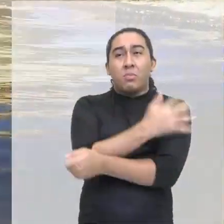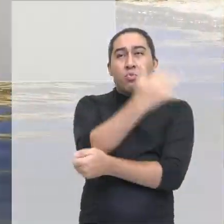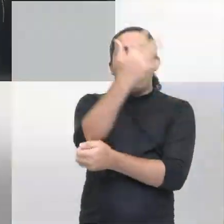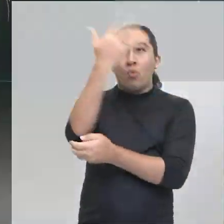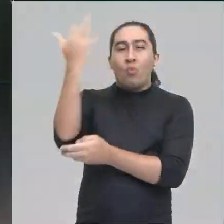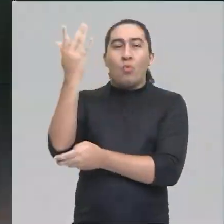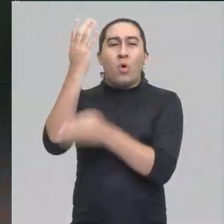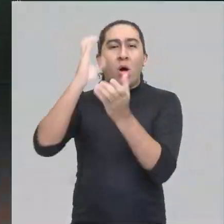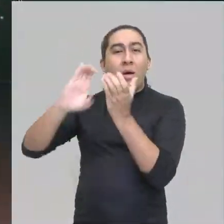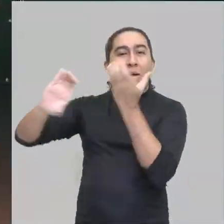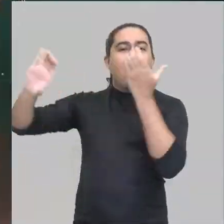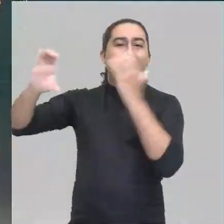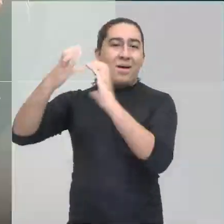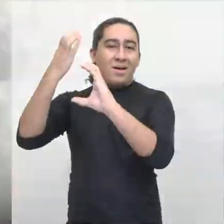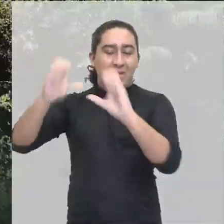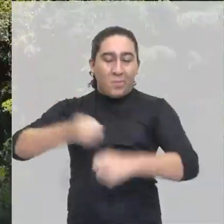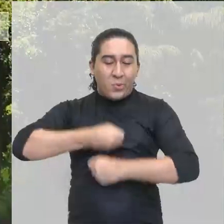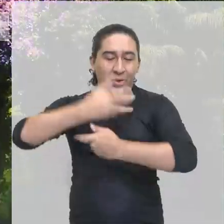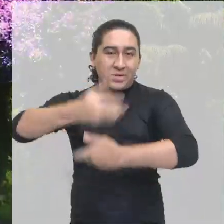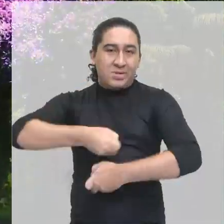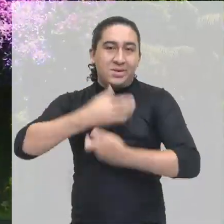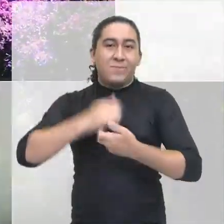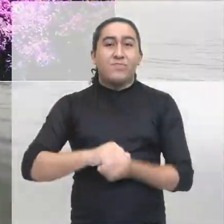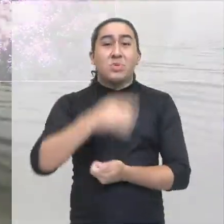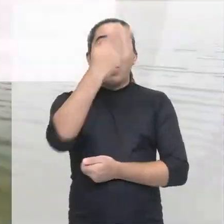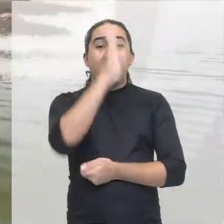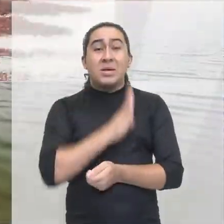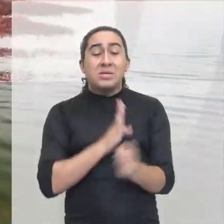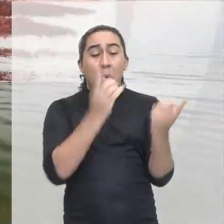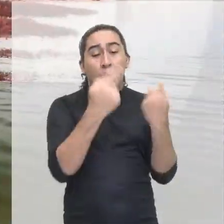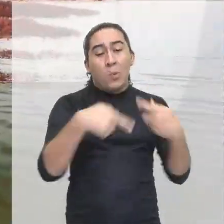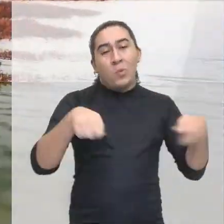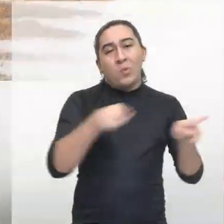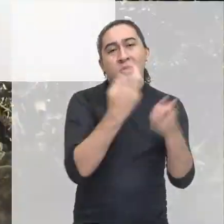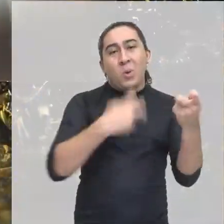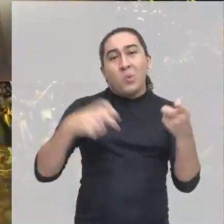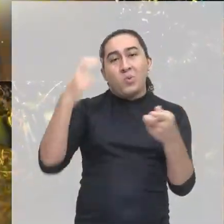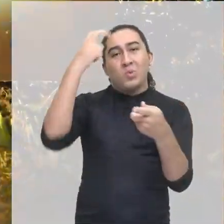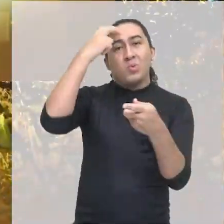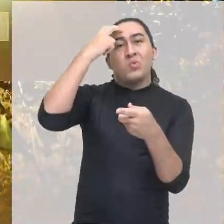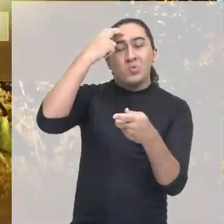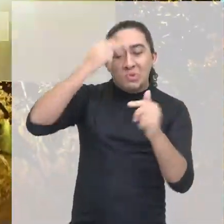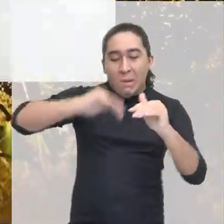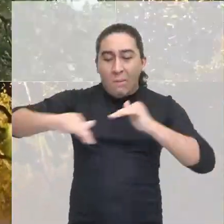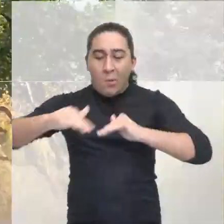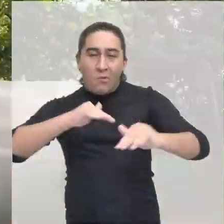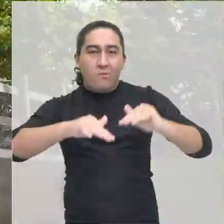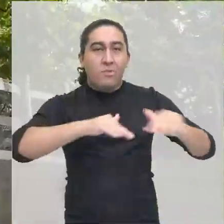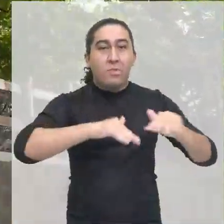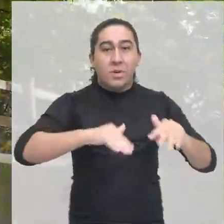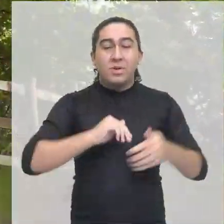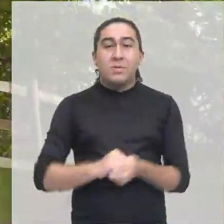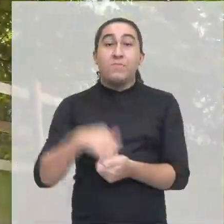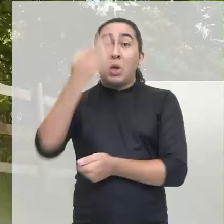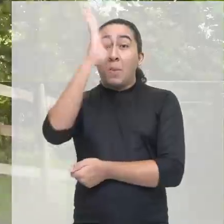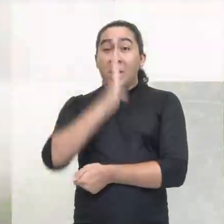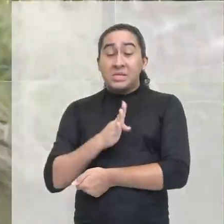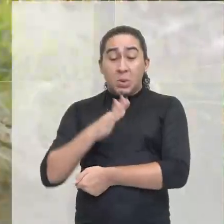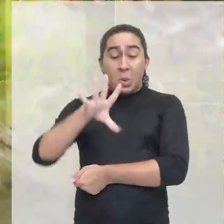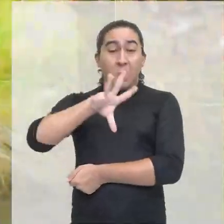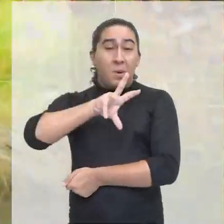versos. O Brasil, samba que dá, bamboleio que faz gingar. O Brasil do meu